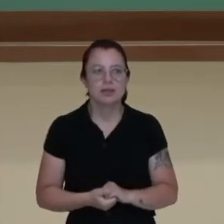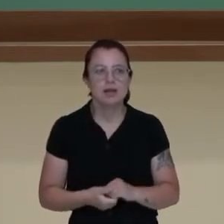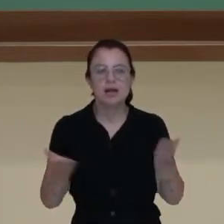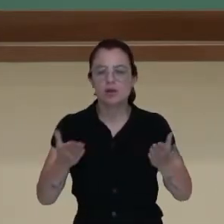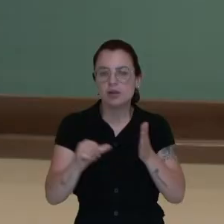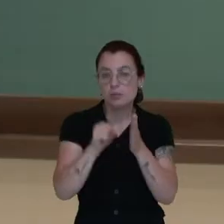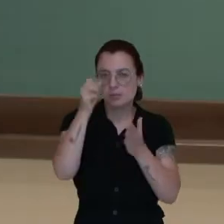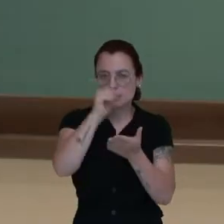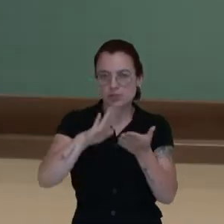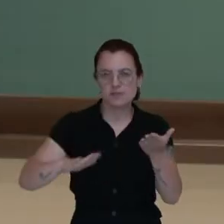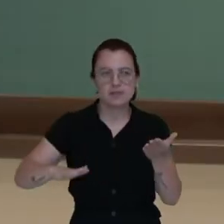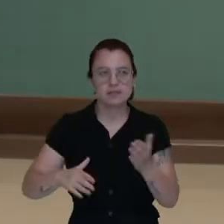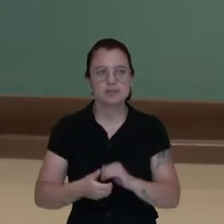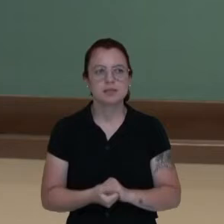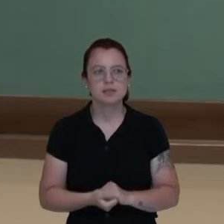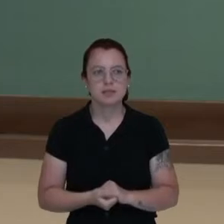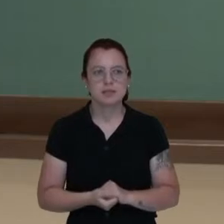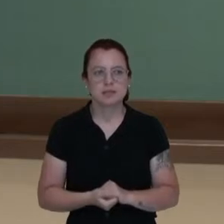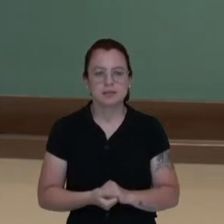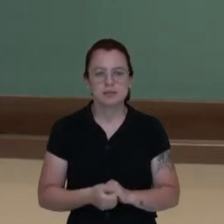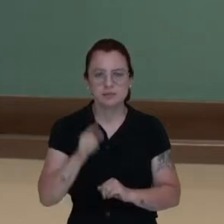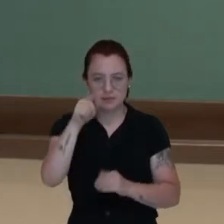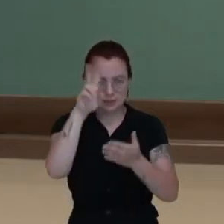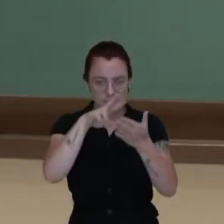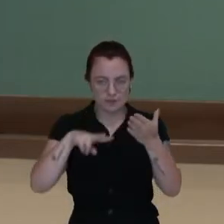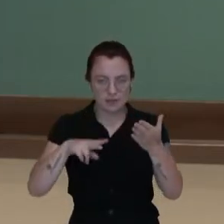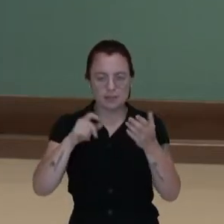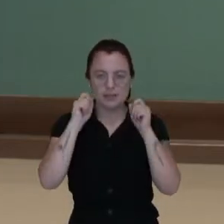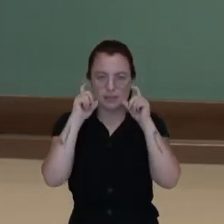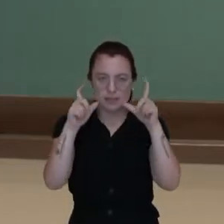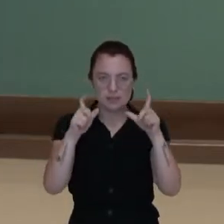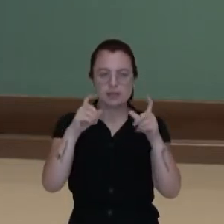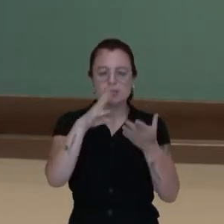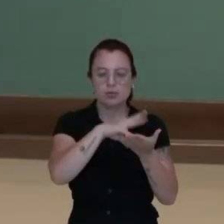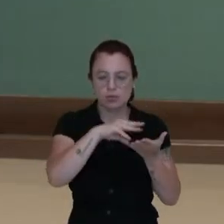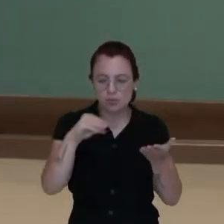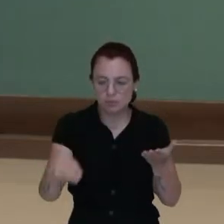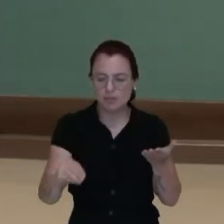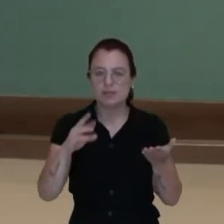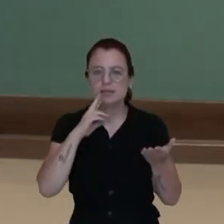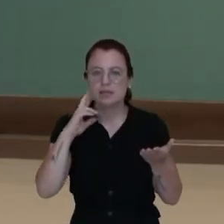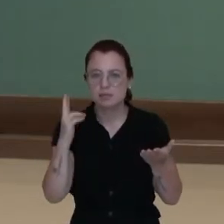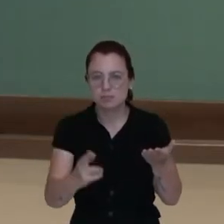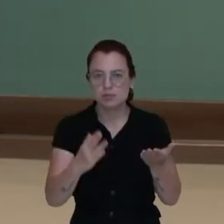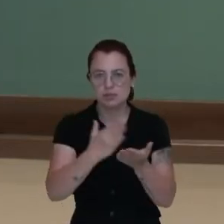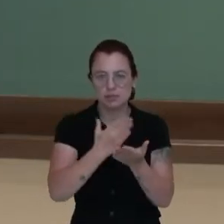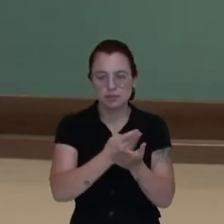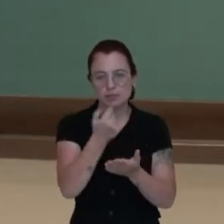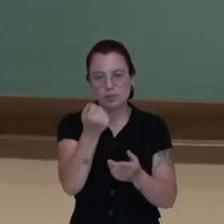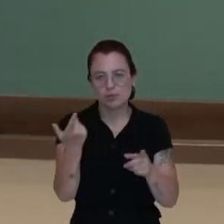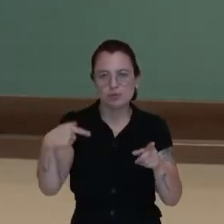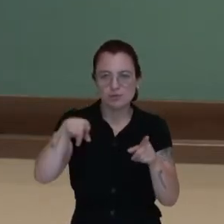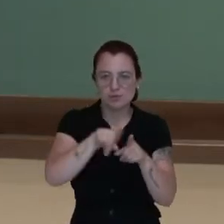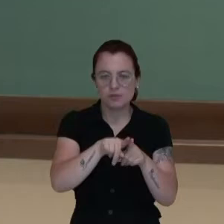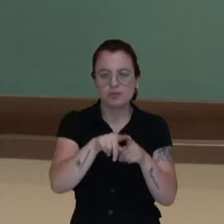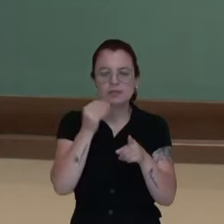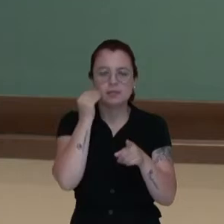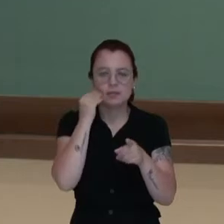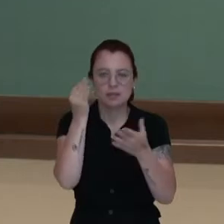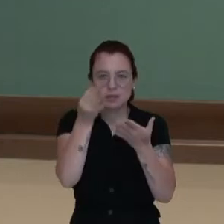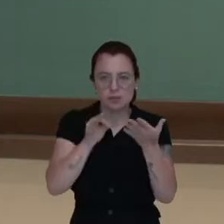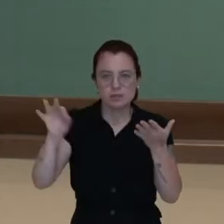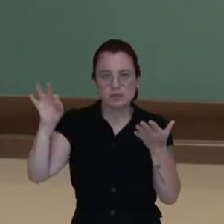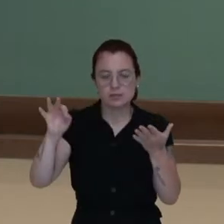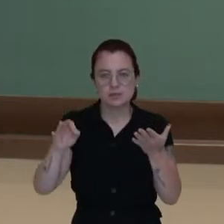na nossa primeira atividade. Gente, lê aí com toda atenção, copia, responde no caderno e a gente já volta para ver se